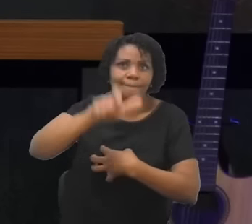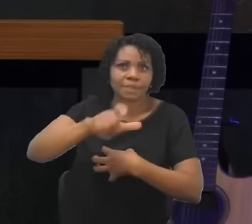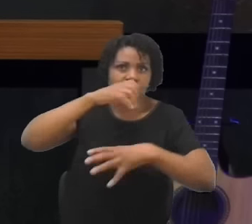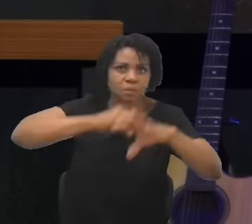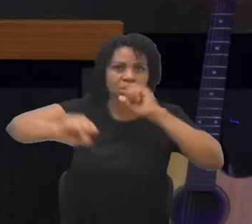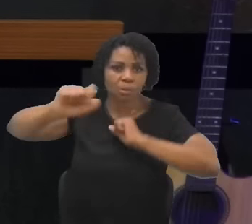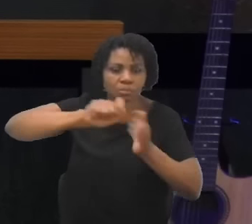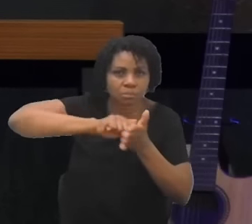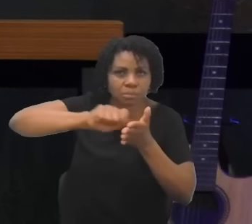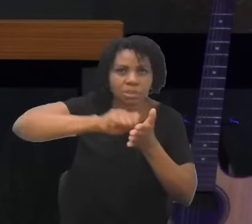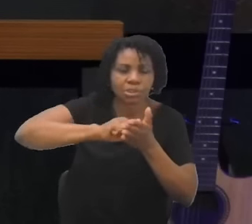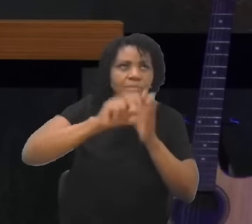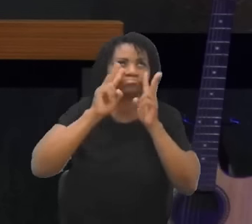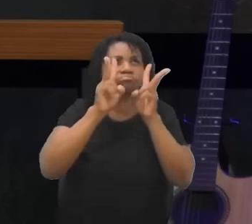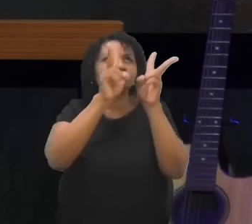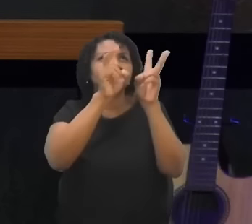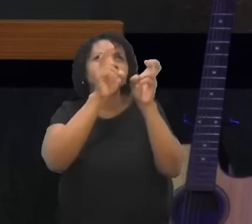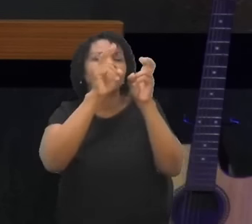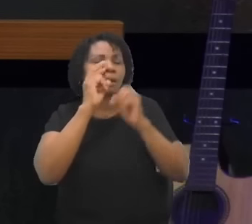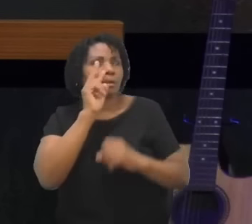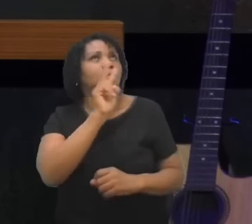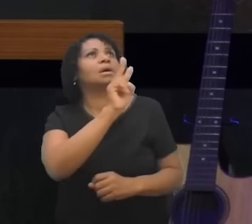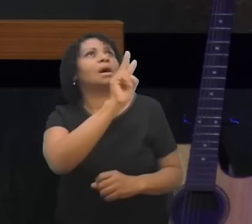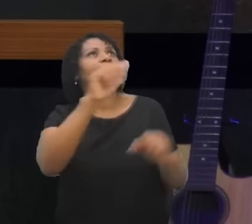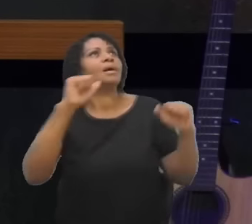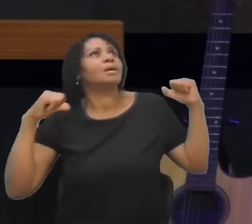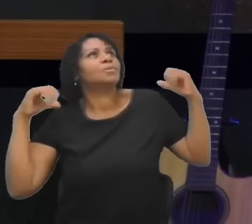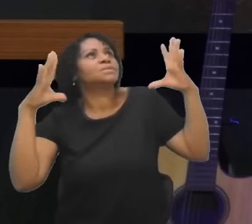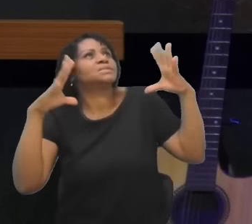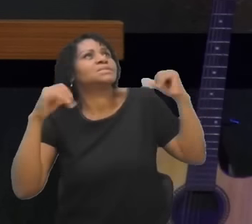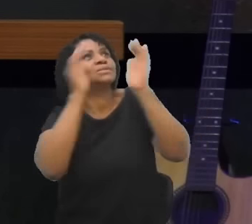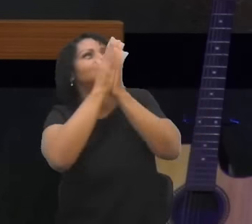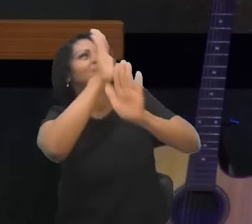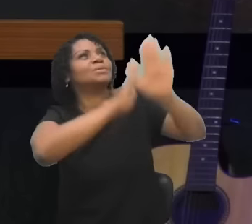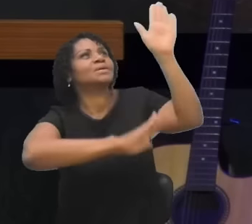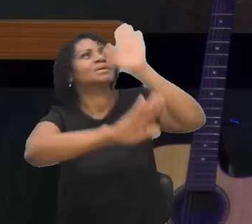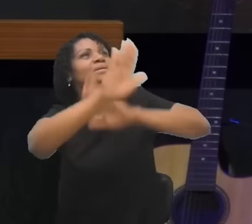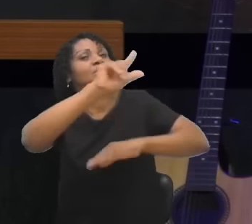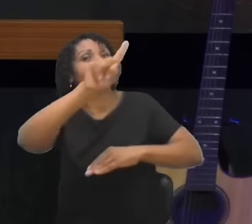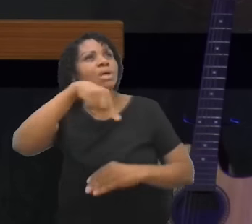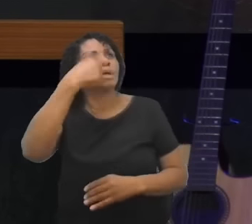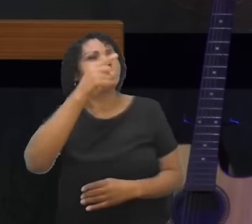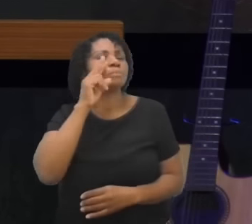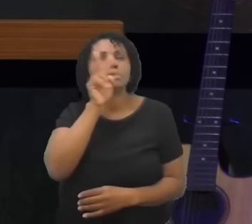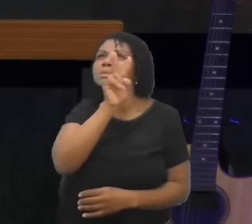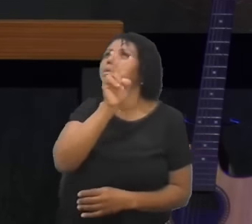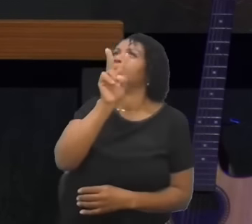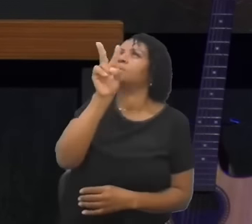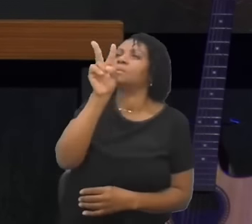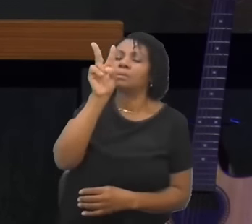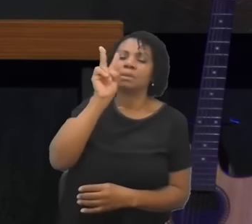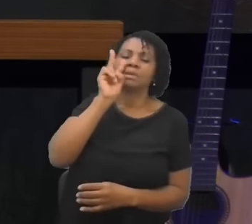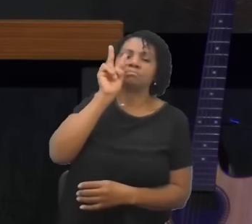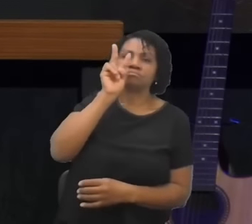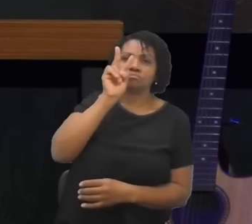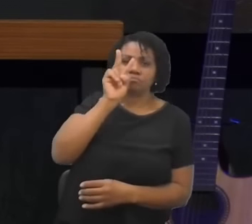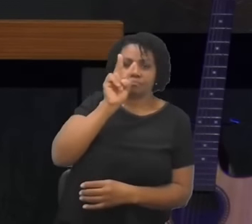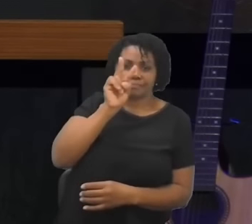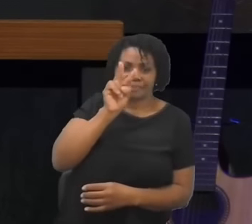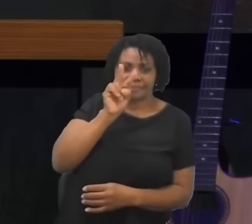vendo. Ele levantou os olhos e ele viu os anjos adorando a Deus. Depois ele olhou, ele baixou um pouquinho o